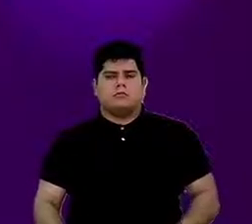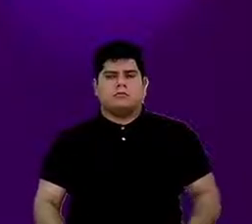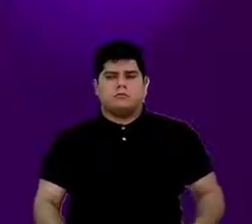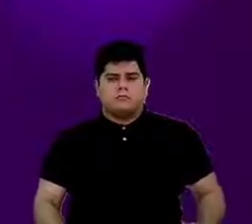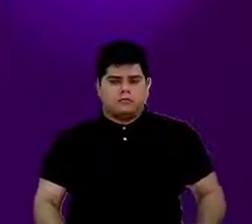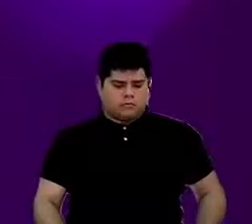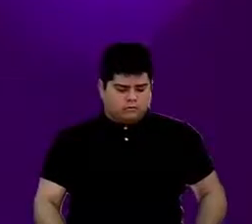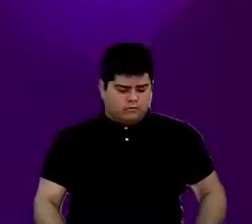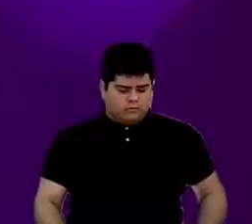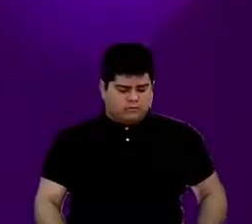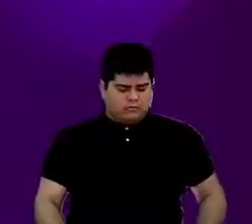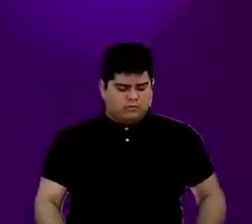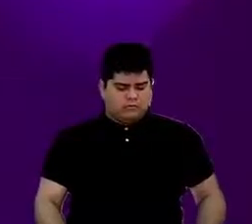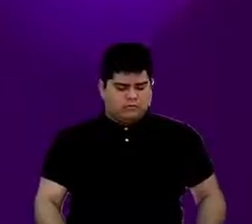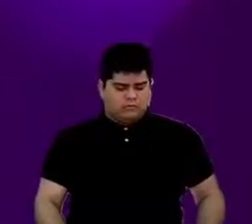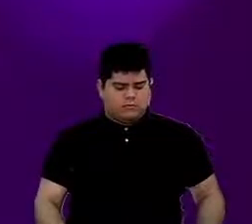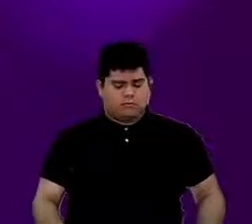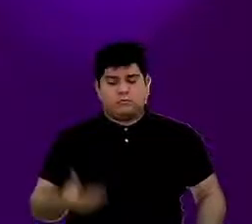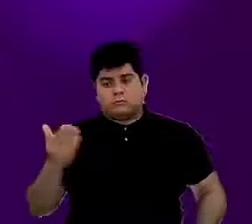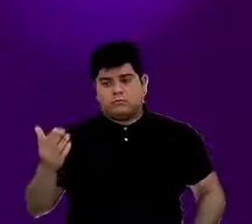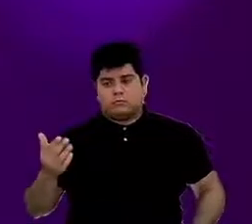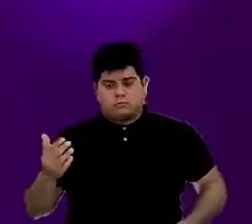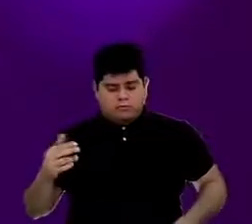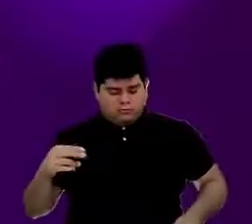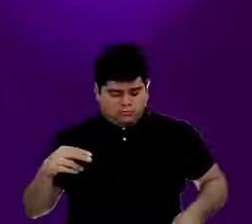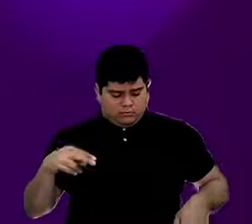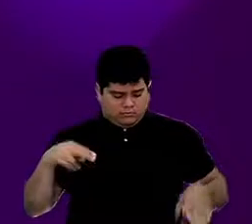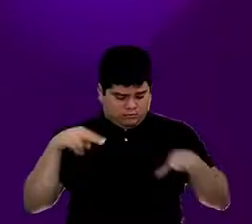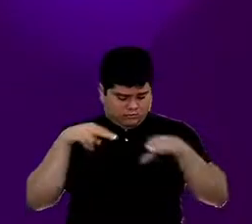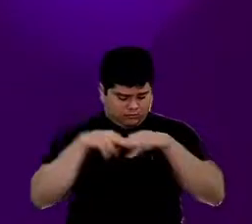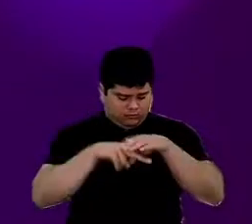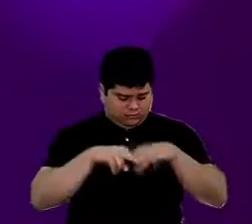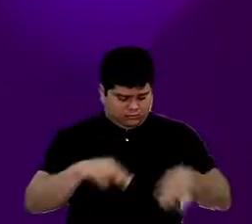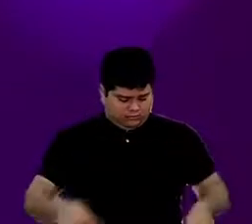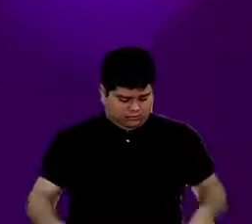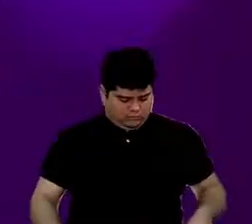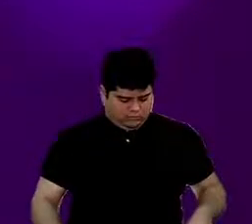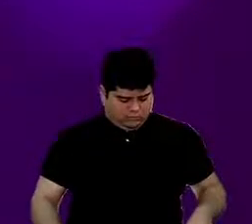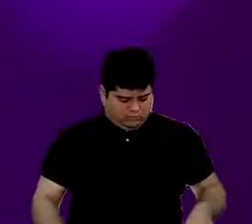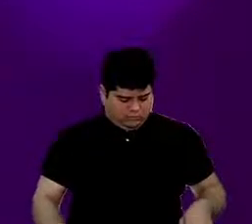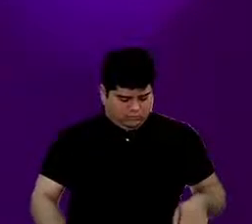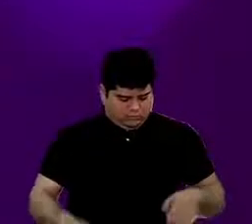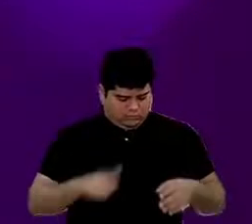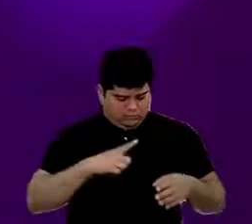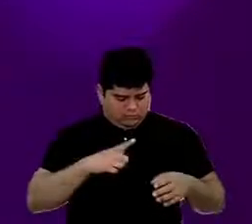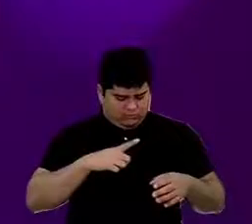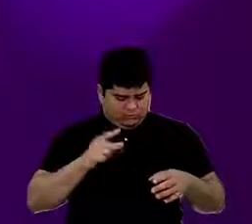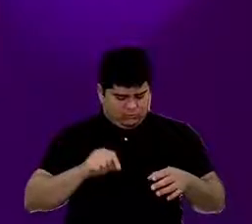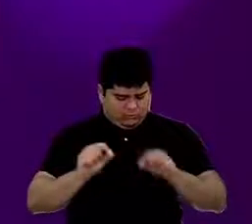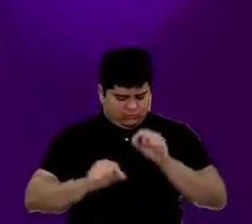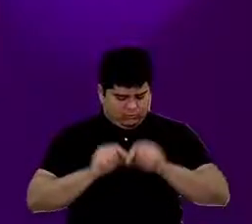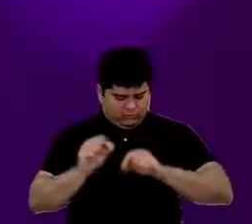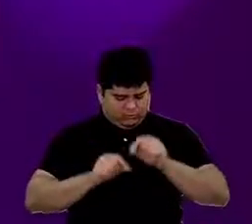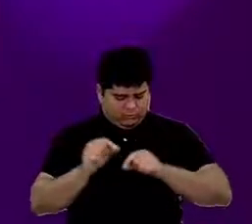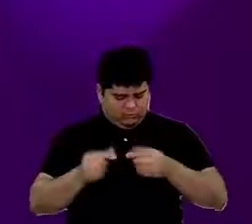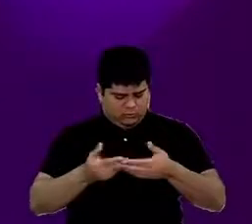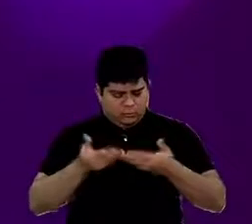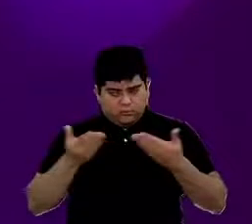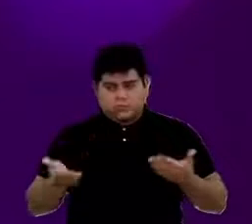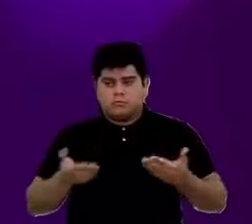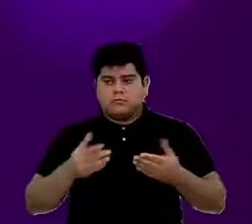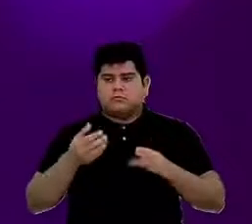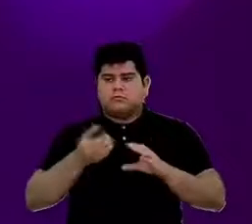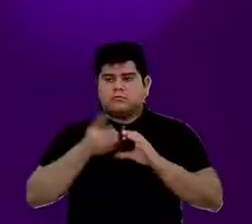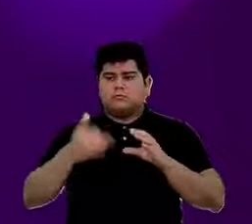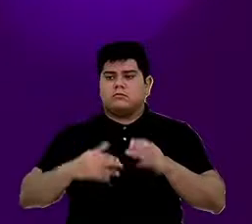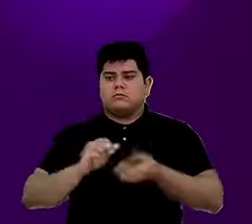Uma palavra sobre a ressonância magnética de estresse. Vocês todos sabem que a ressonância magnética é o padrão ouro na quantificação de